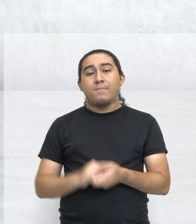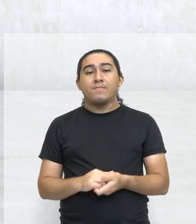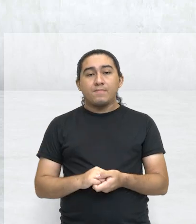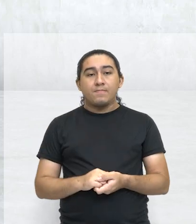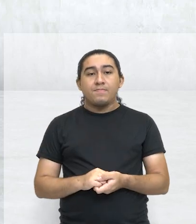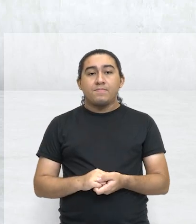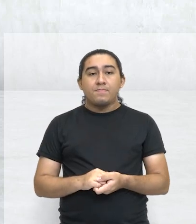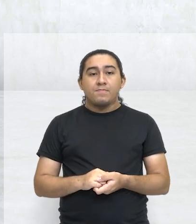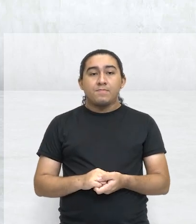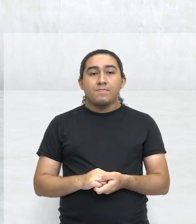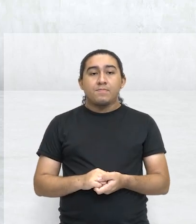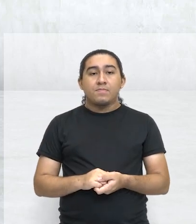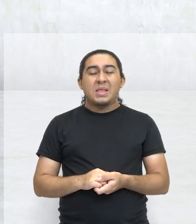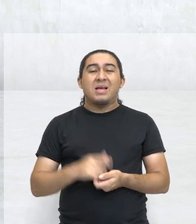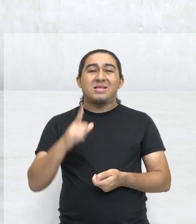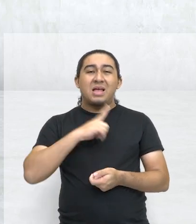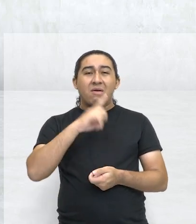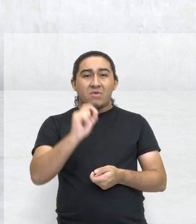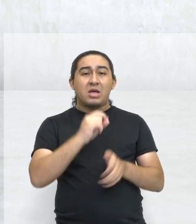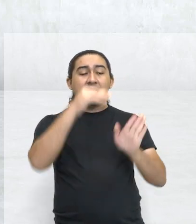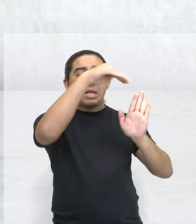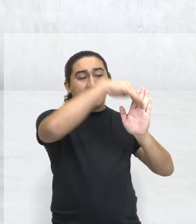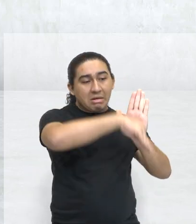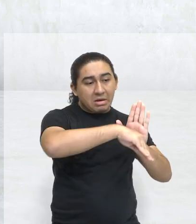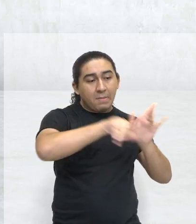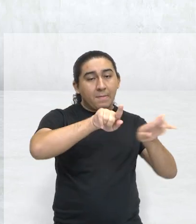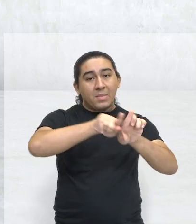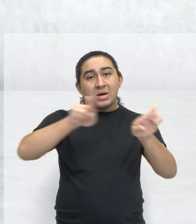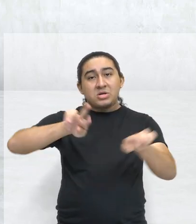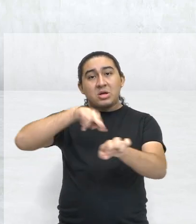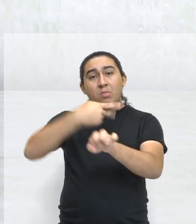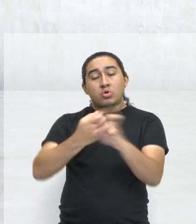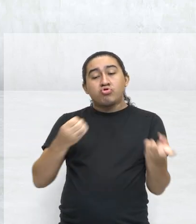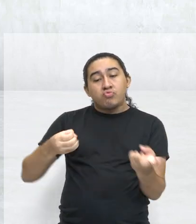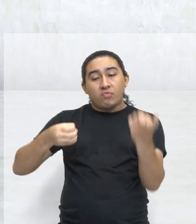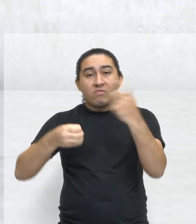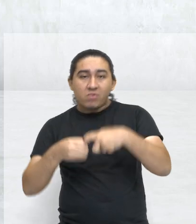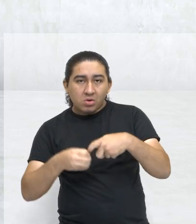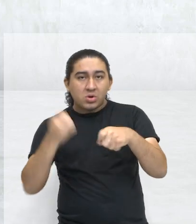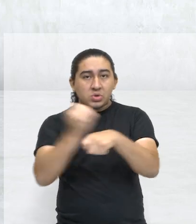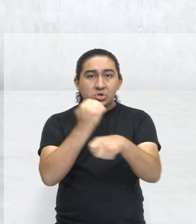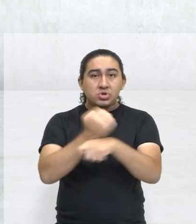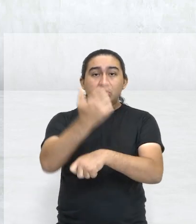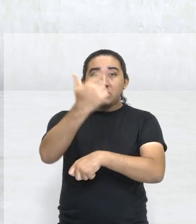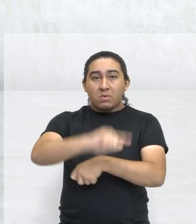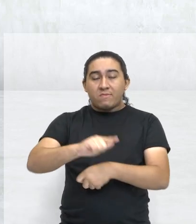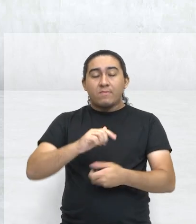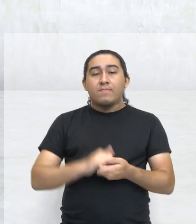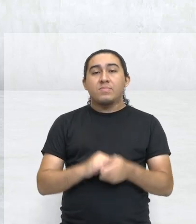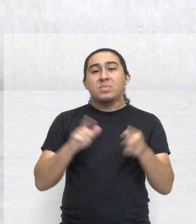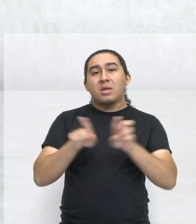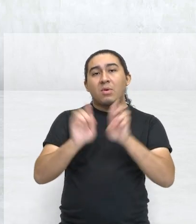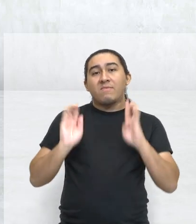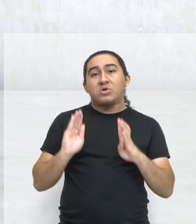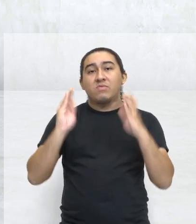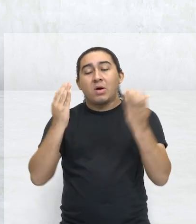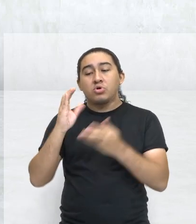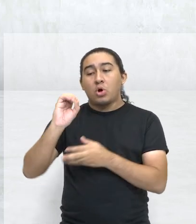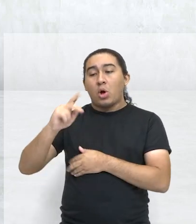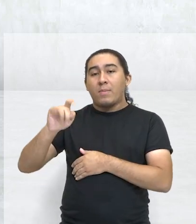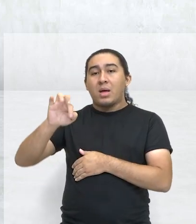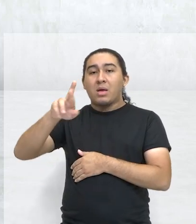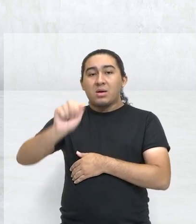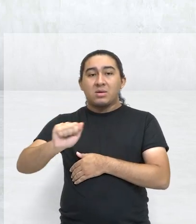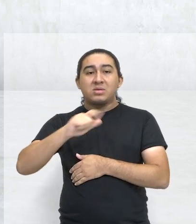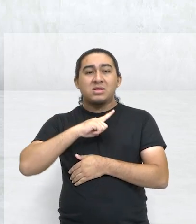ópera do Brasil. Além de o teatro abriga espetáculos de dança, concertos e eventos culturais diversos. Aquilo que